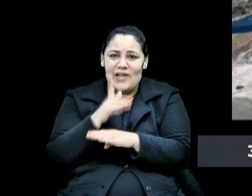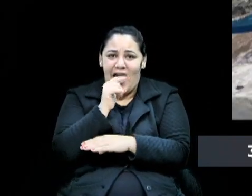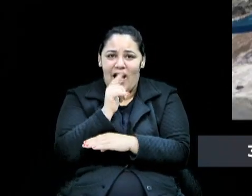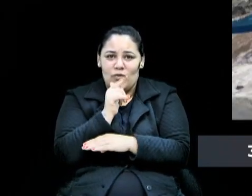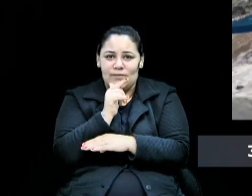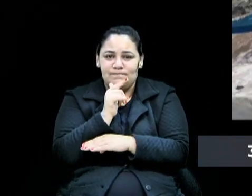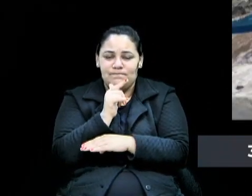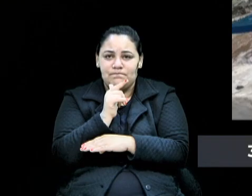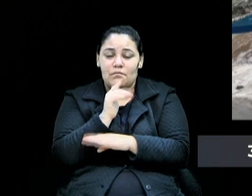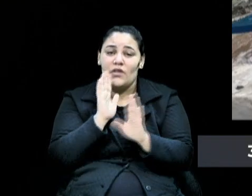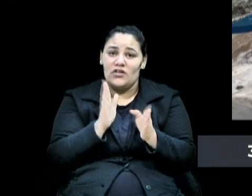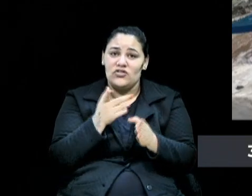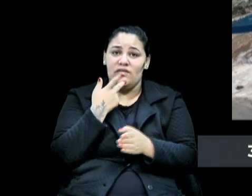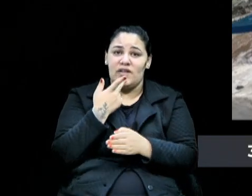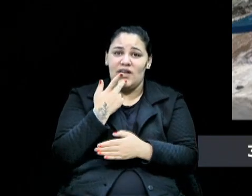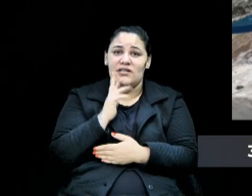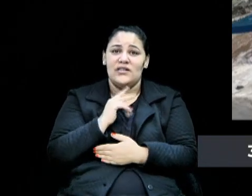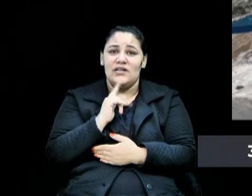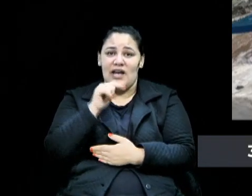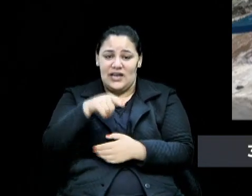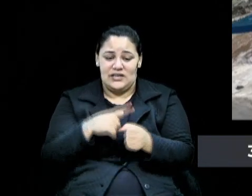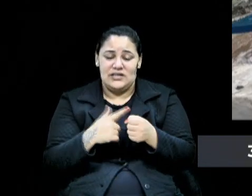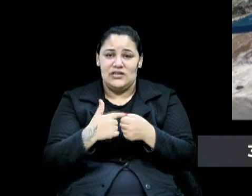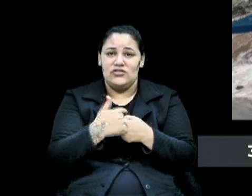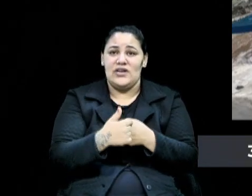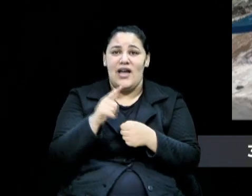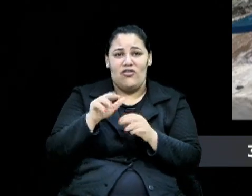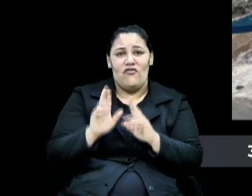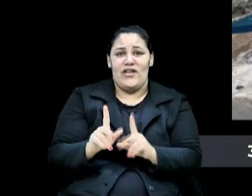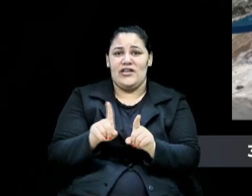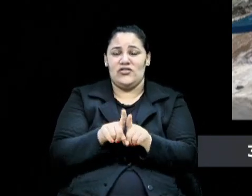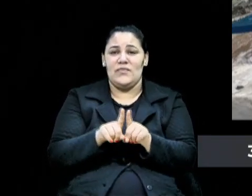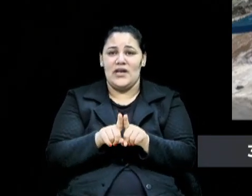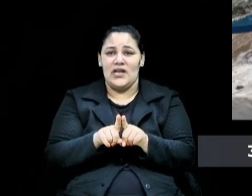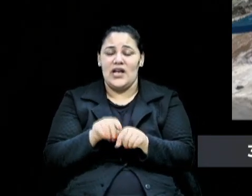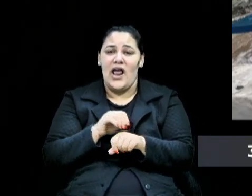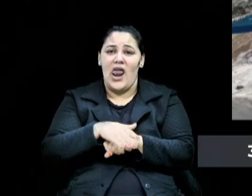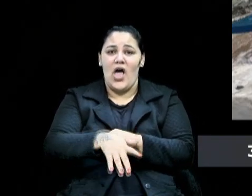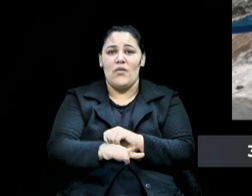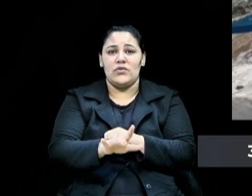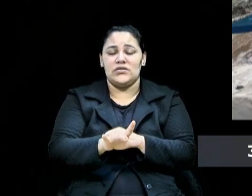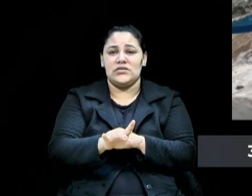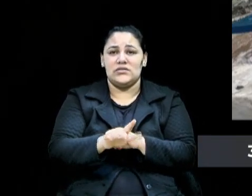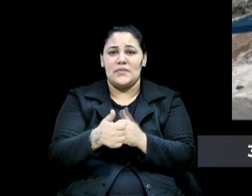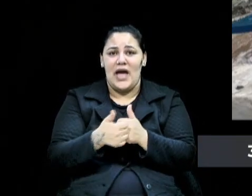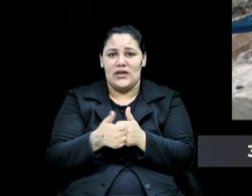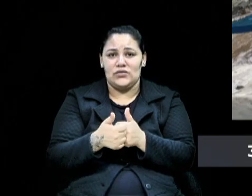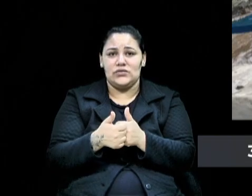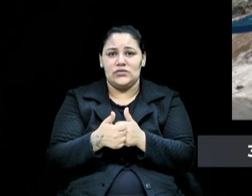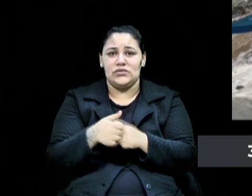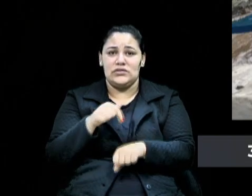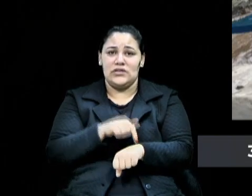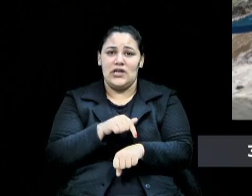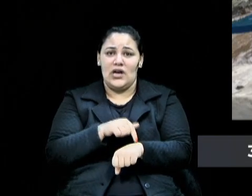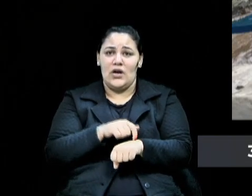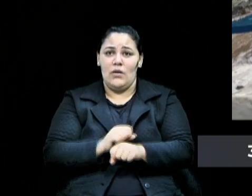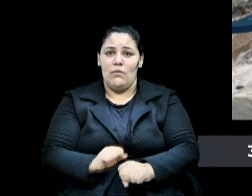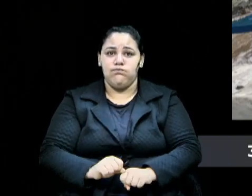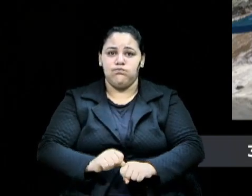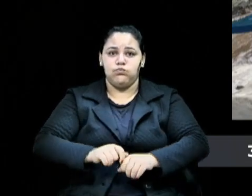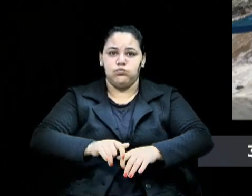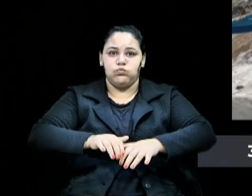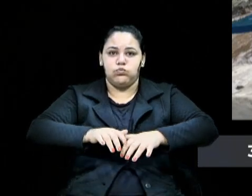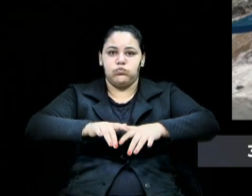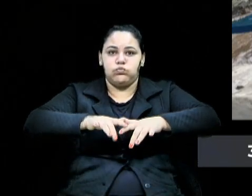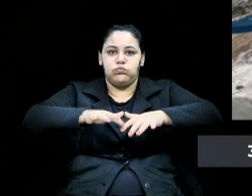melhor, mas é muito diferente do que aqui na cidade. Galópolis, quando transborda o Arroio Pinhal, ele leva